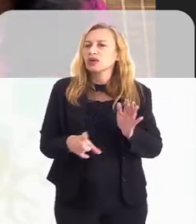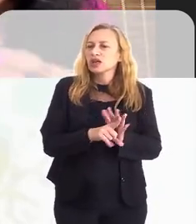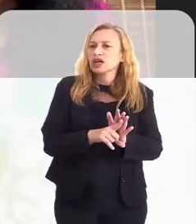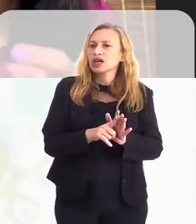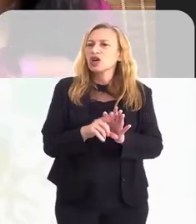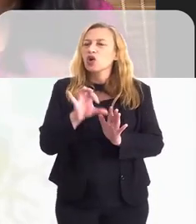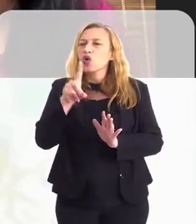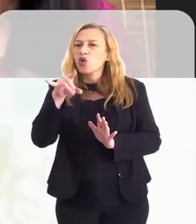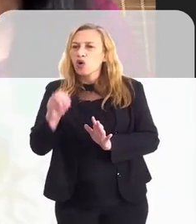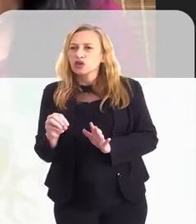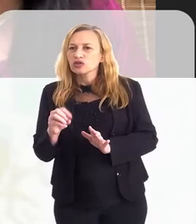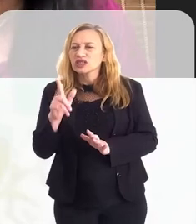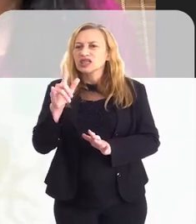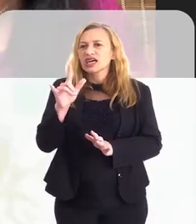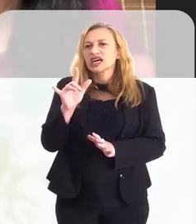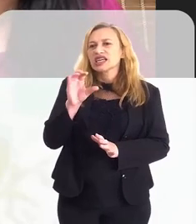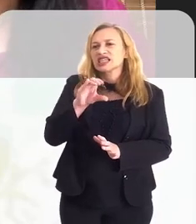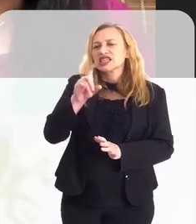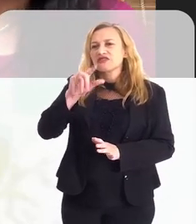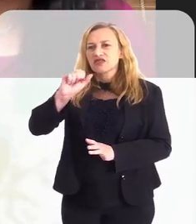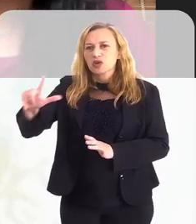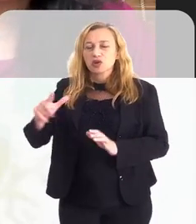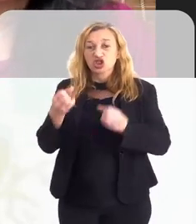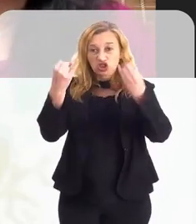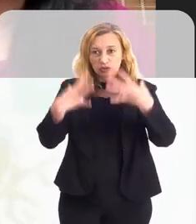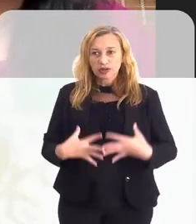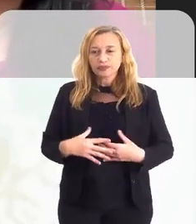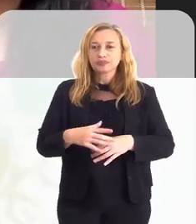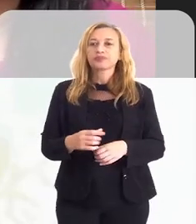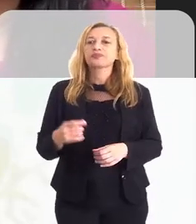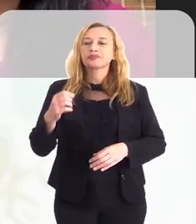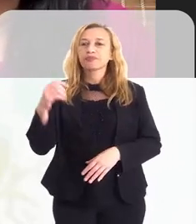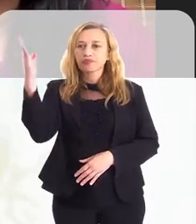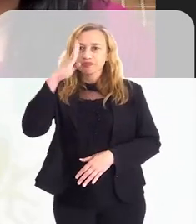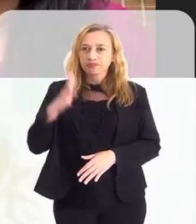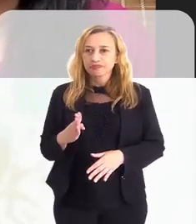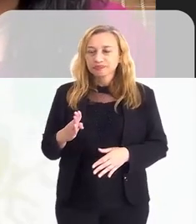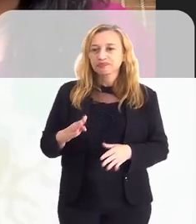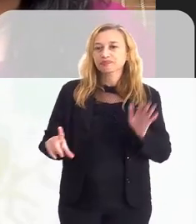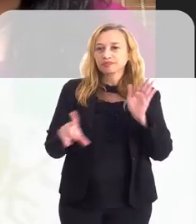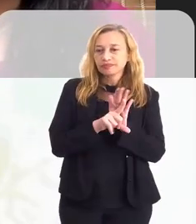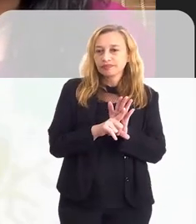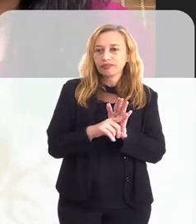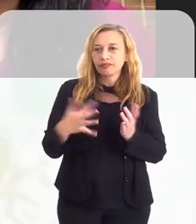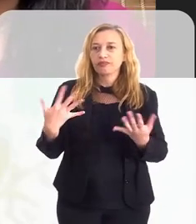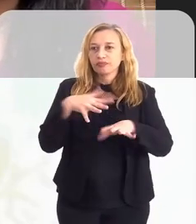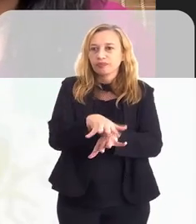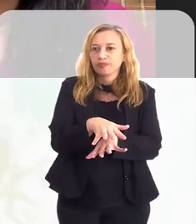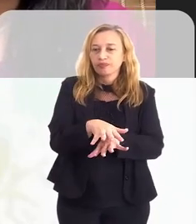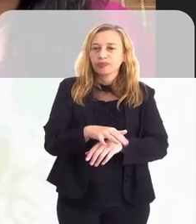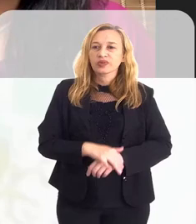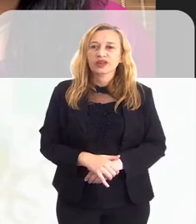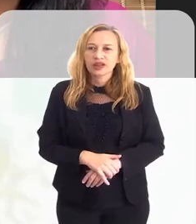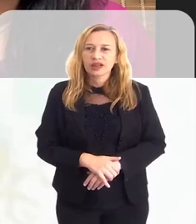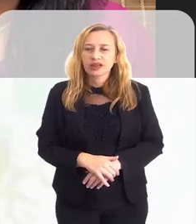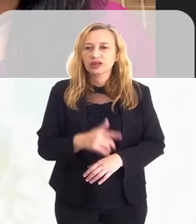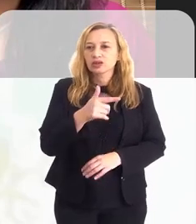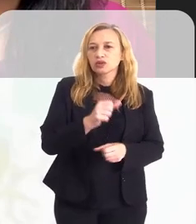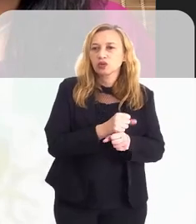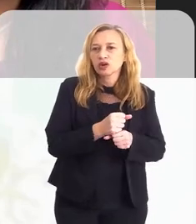você fizesse aí uma avaliação, um balanço. Então, a Lei Brasileira de Inclusão, ela é do